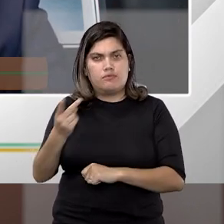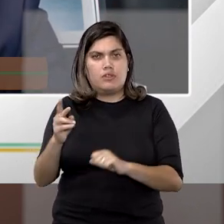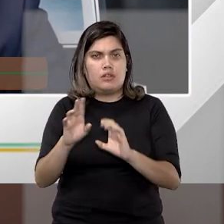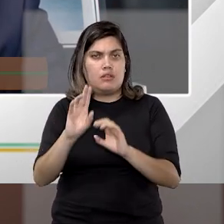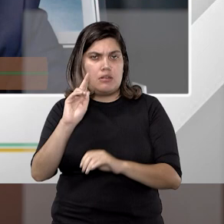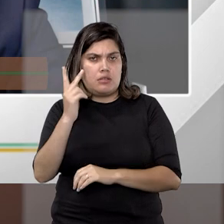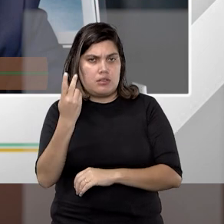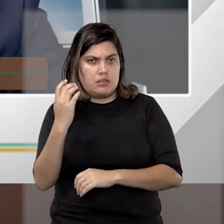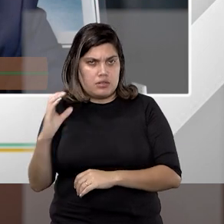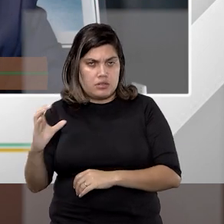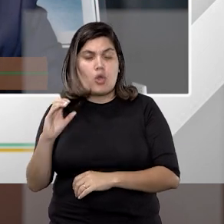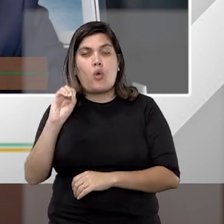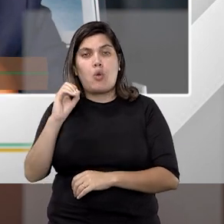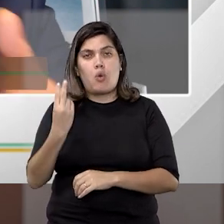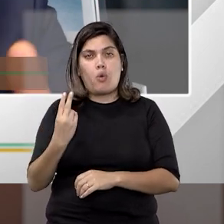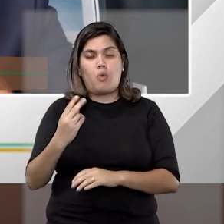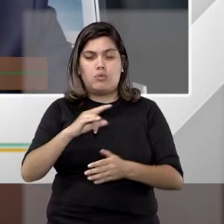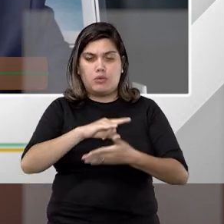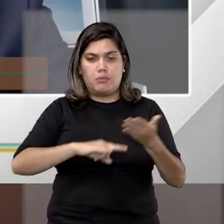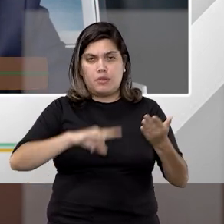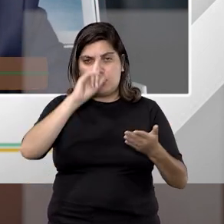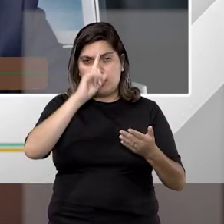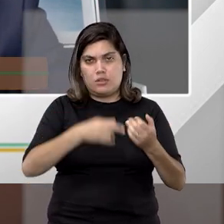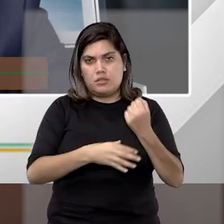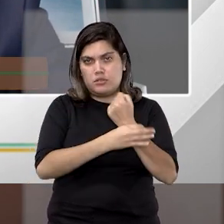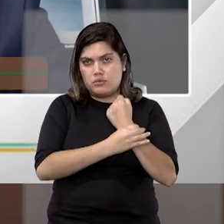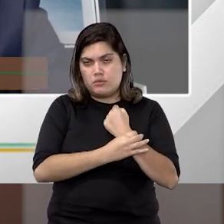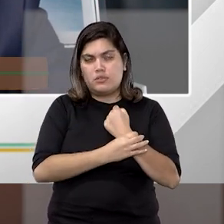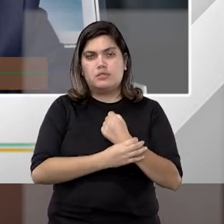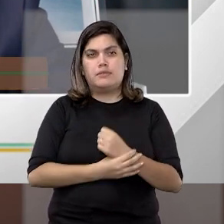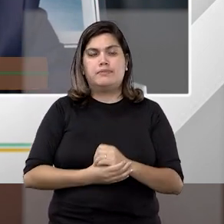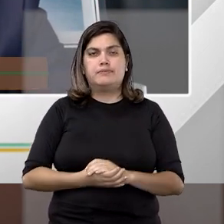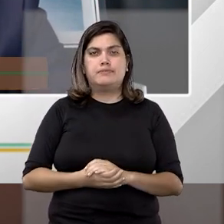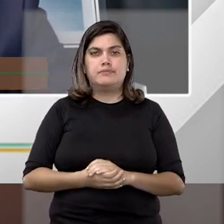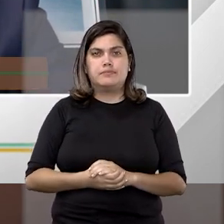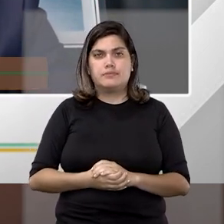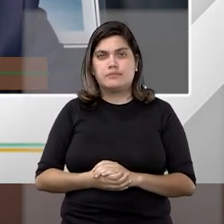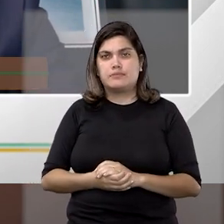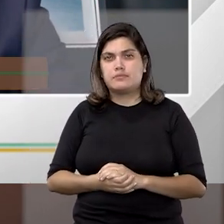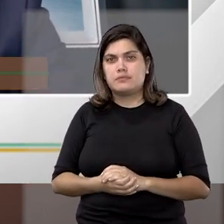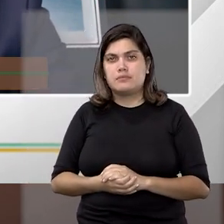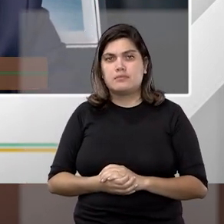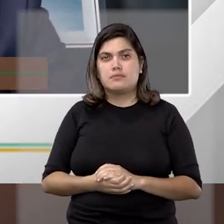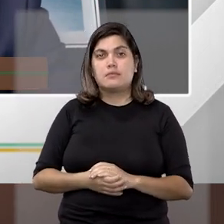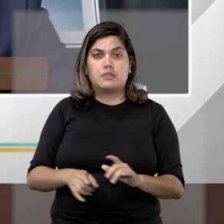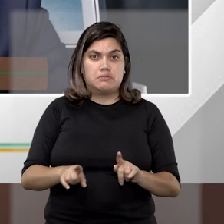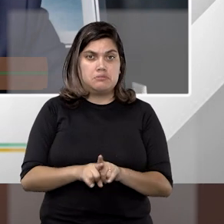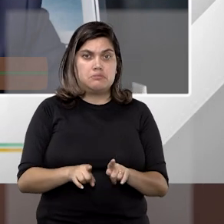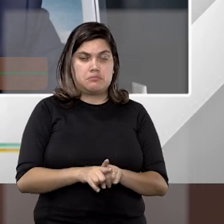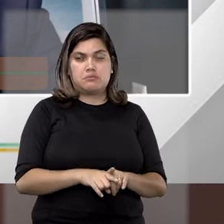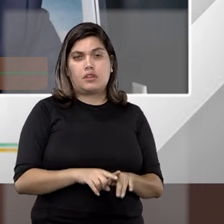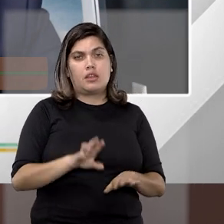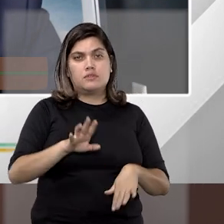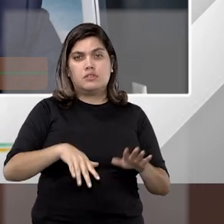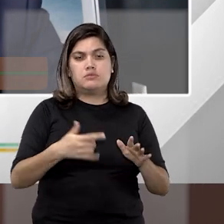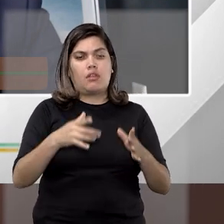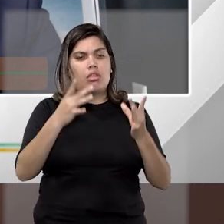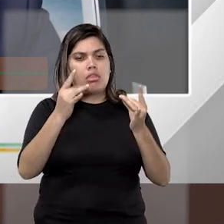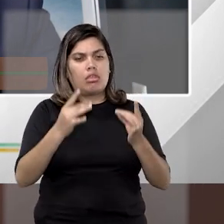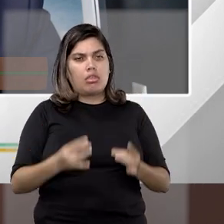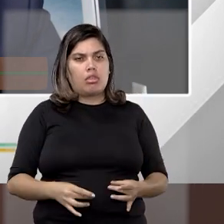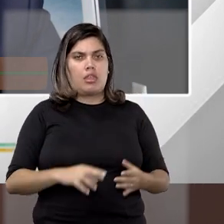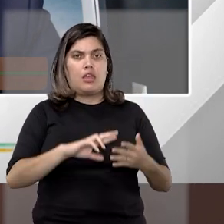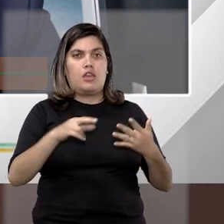também podemos falar habeas corpus ou mandado de segurança como sucedâneo recursal também embora não tenha